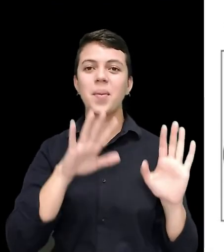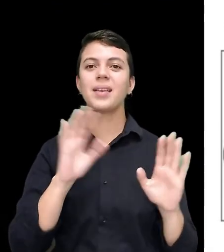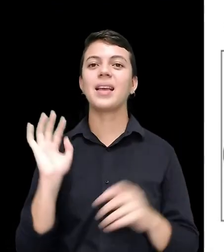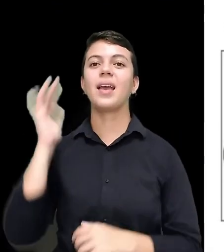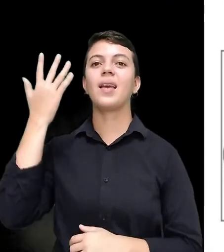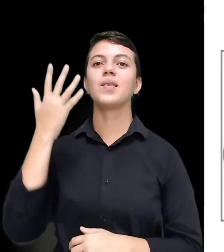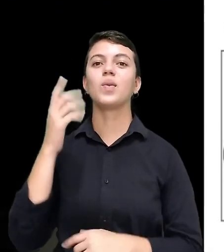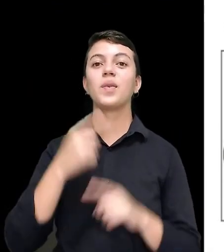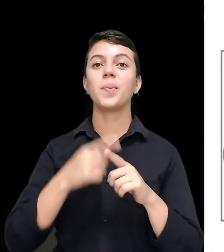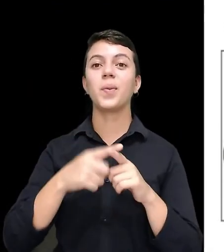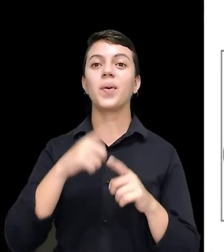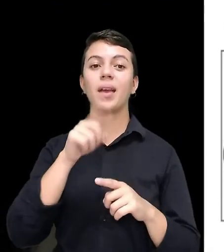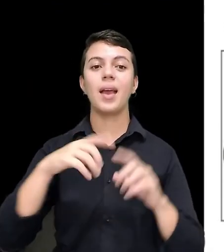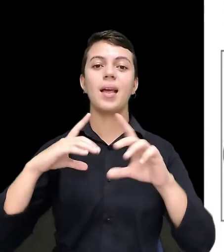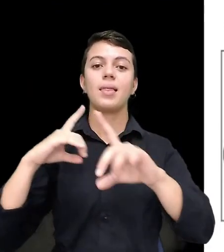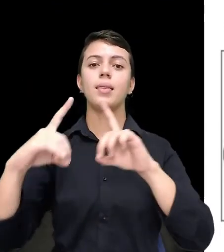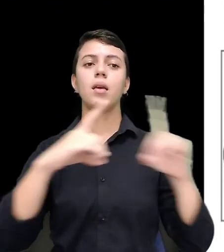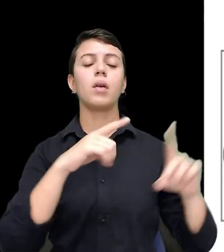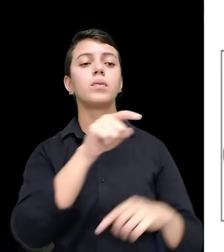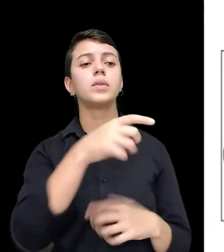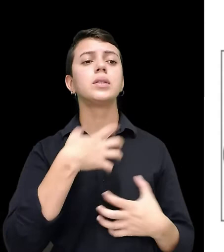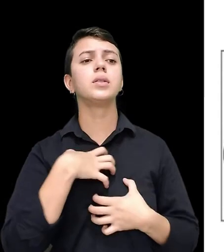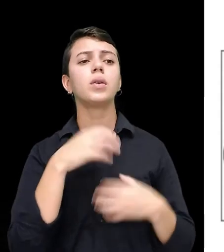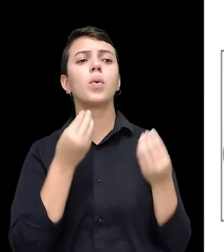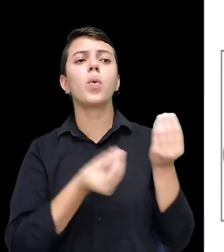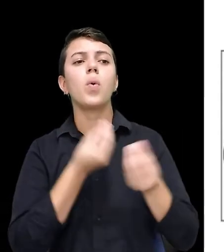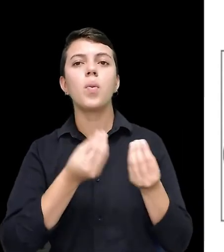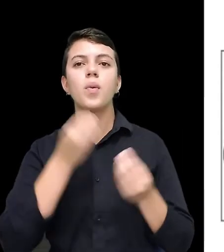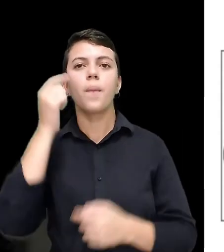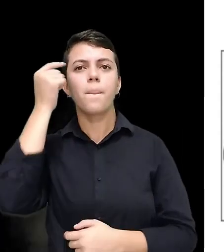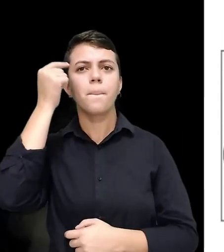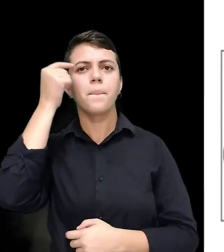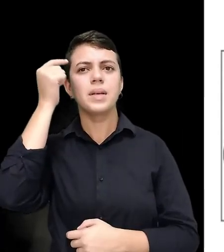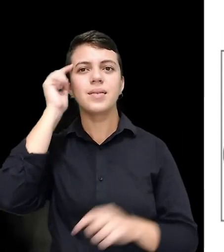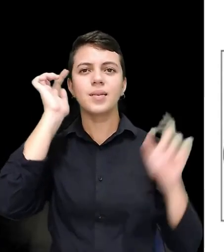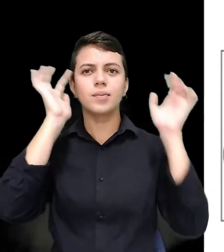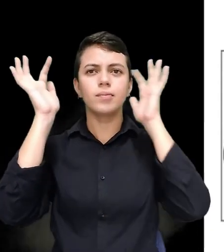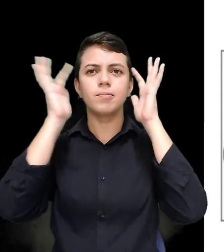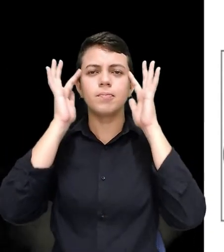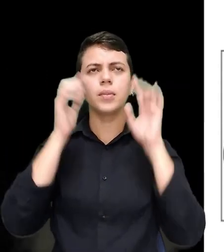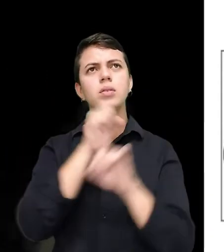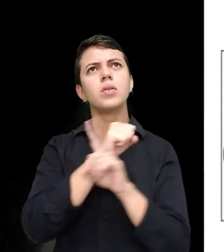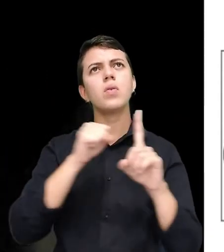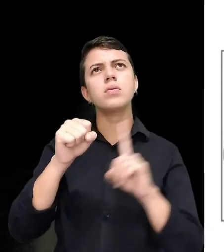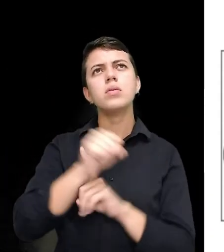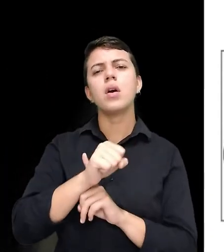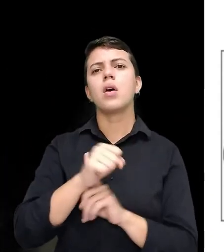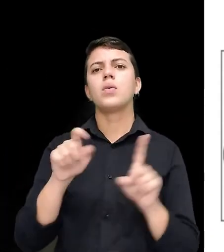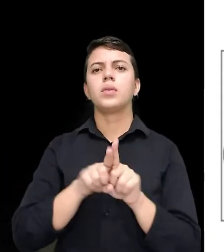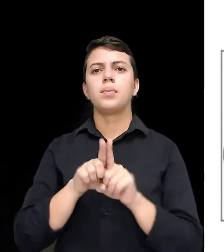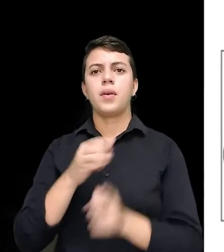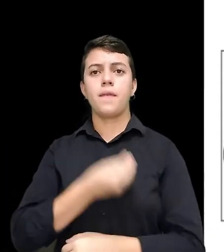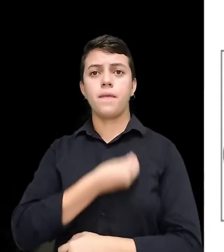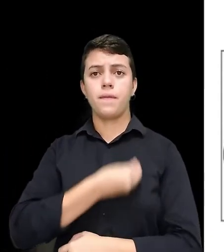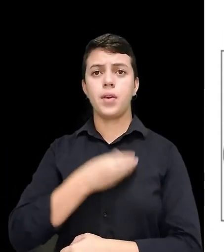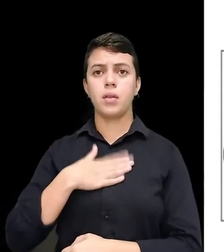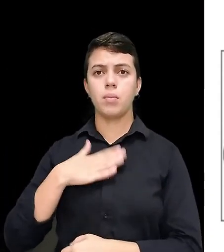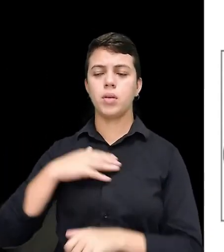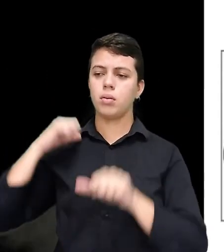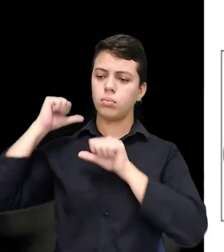permitir aí que o sujeito pense sobre esses problemas sociais, pense sobre a sua vida e como é